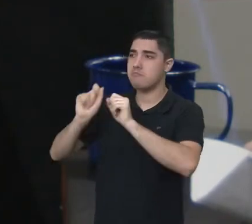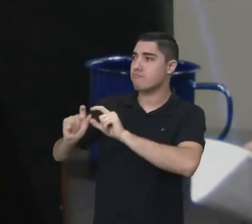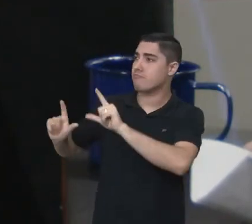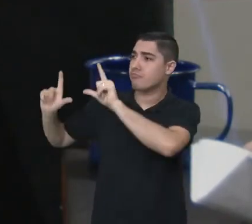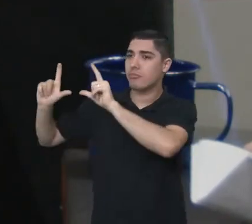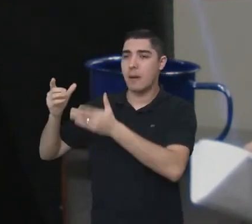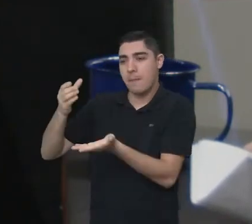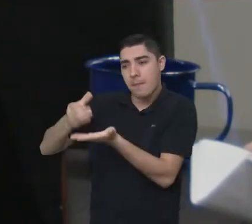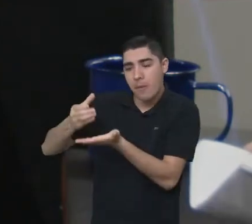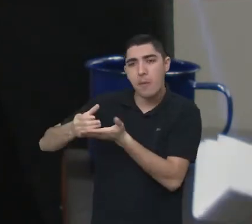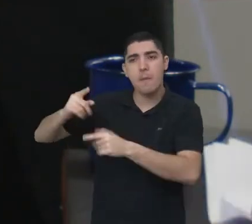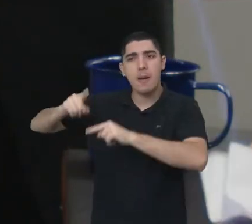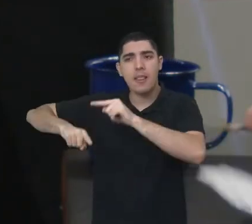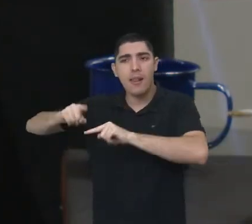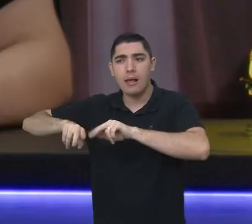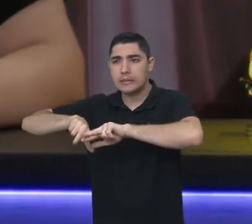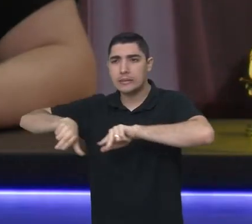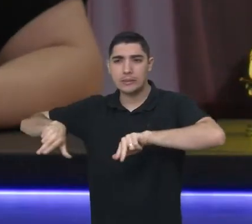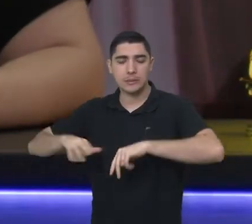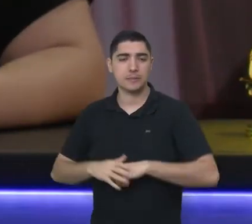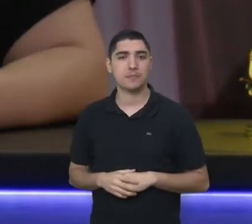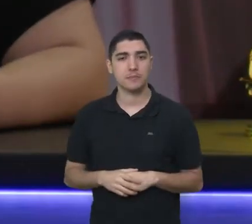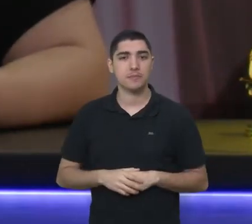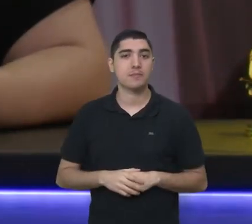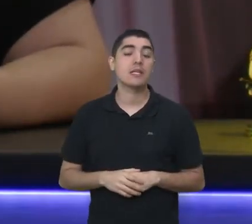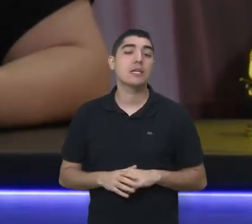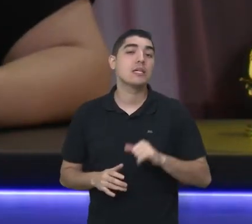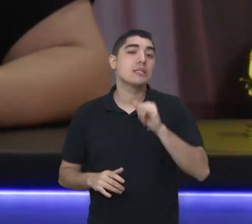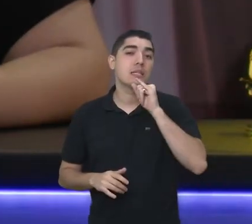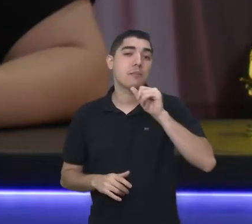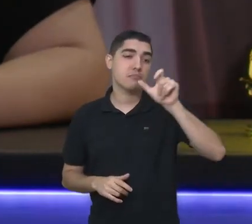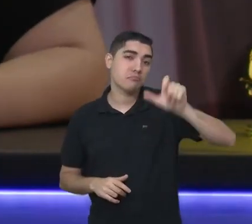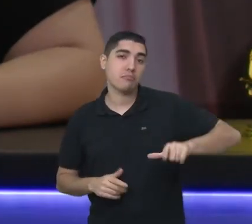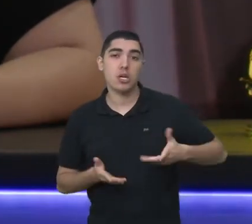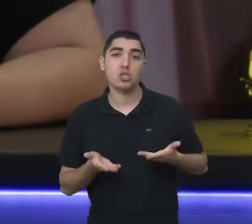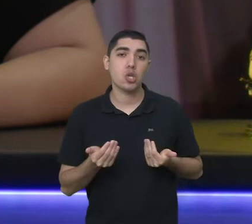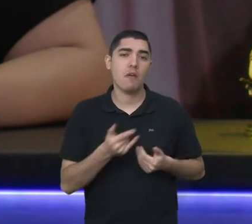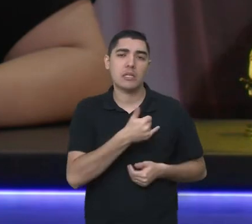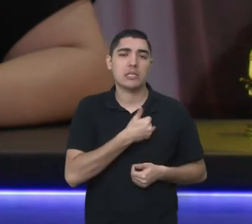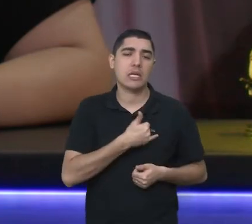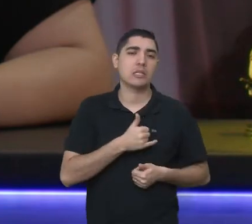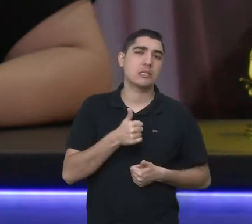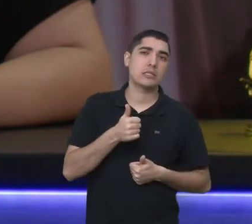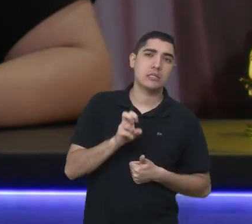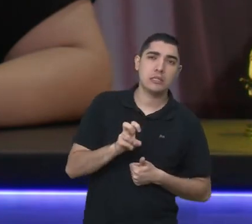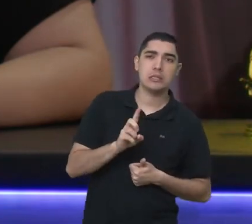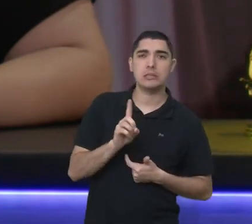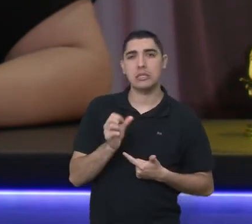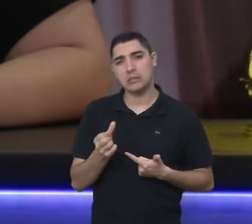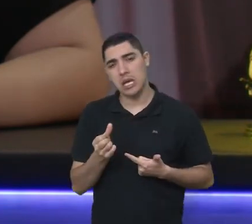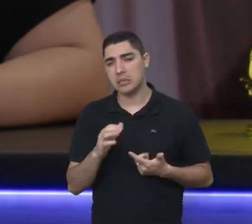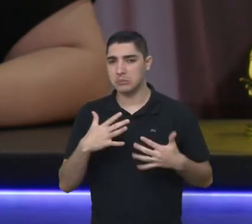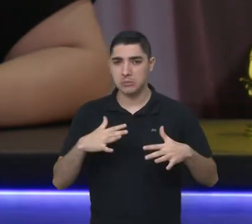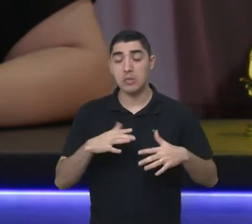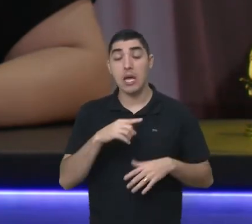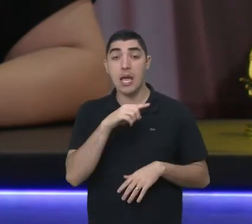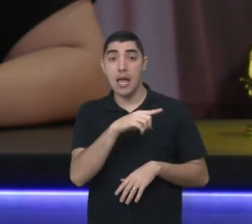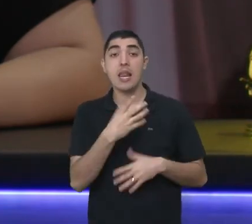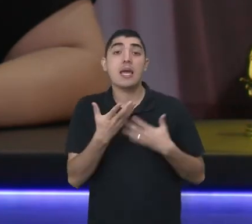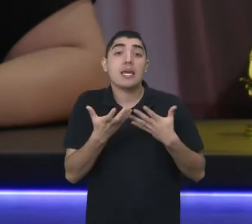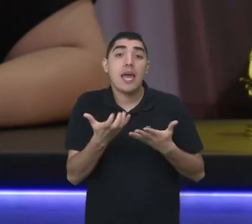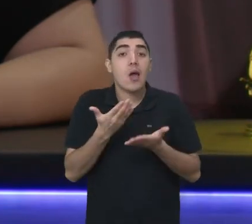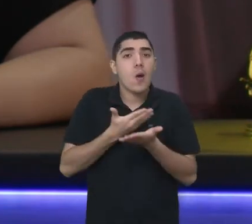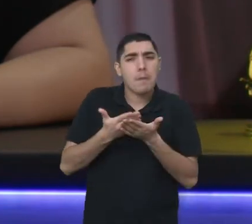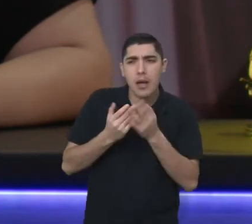em produtos personalizados. A pessoa que é jovem, tem lá seus 15, 16 anos, e quer começar a